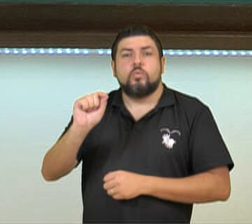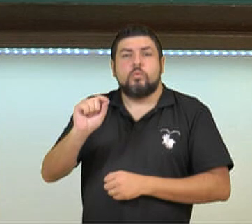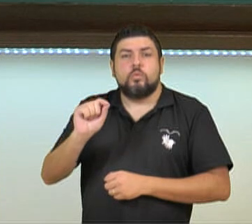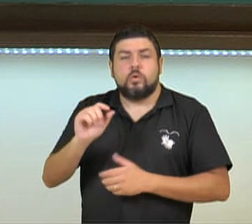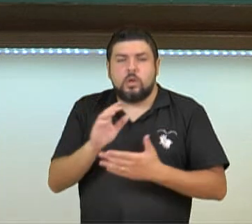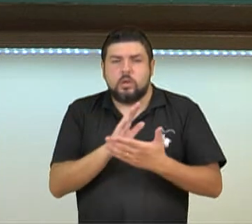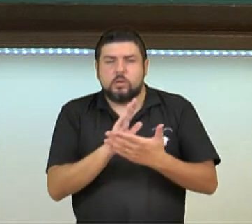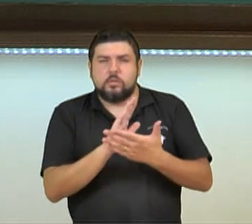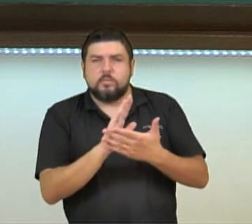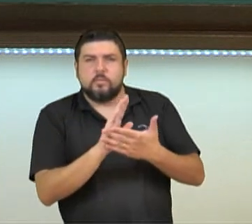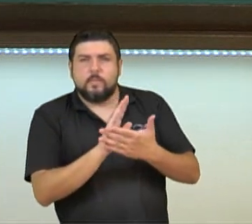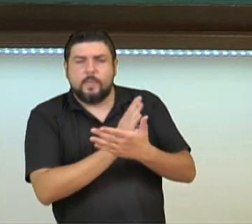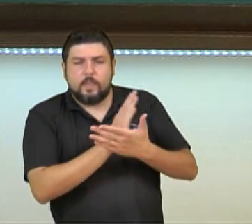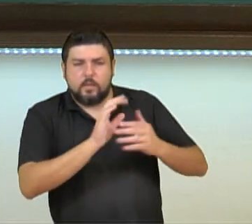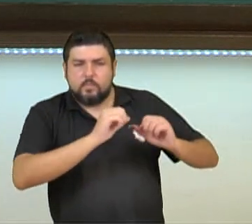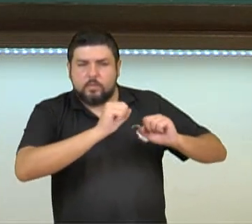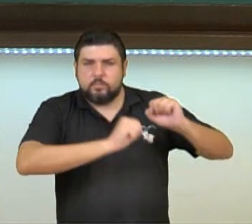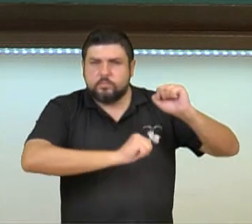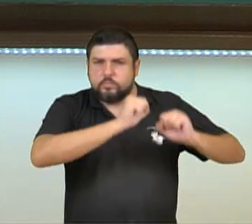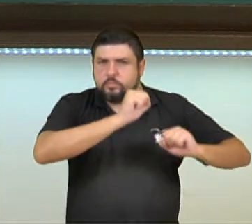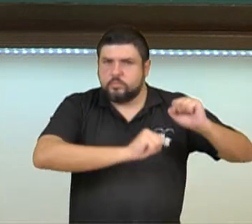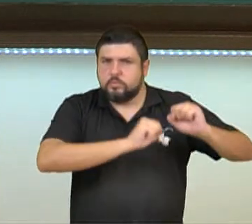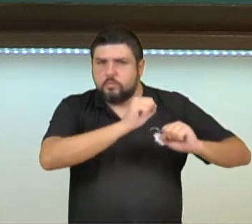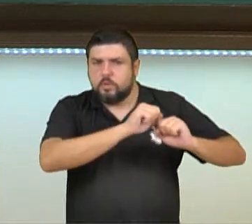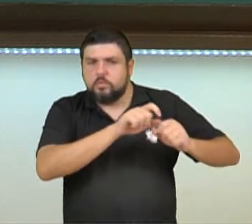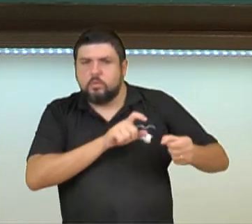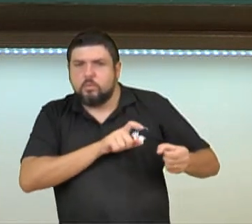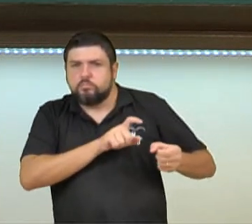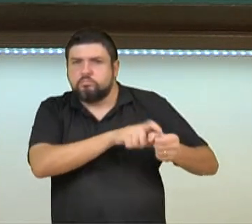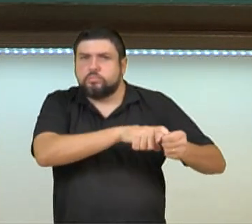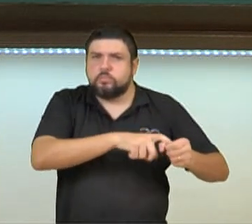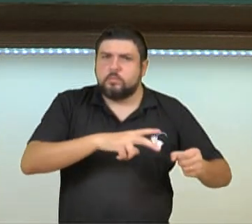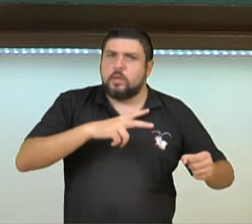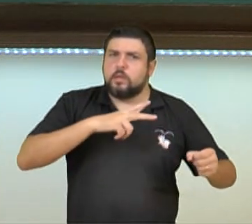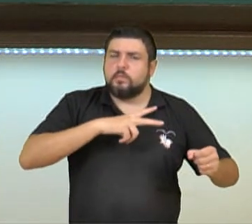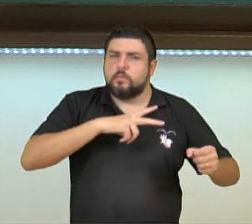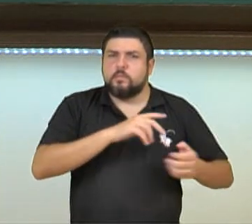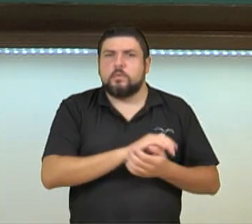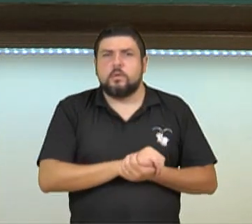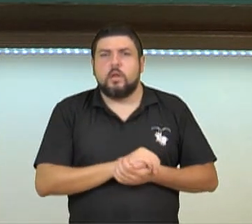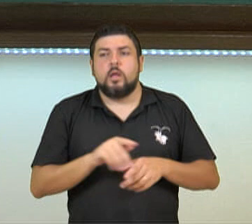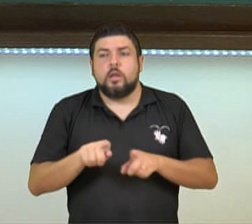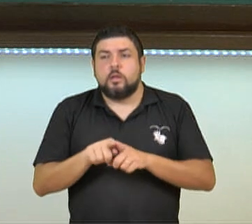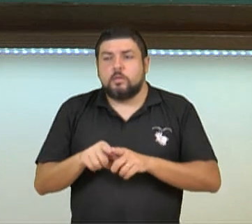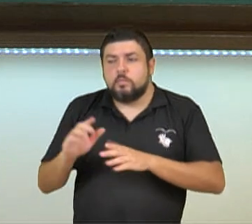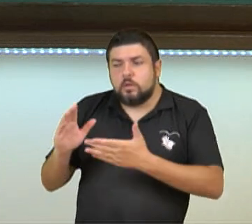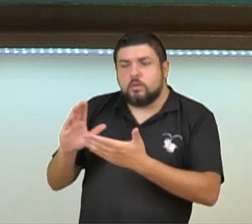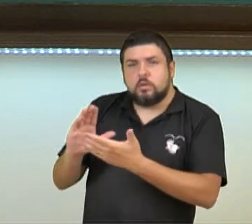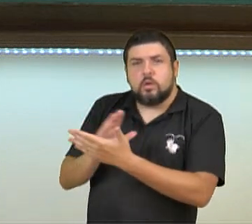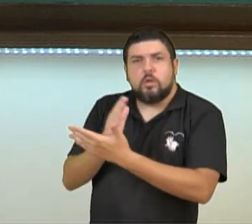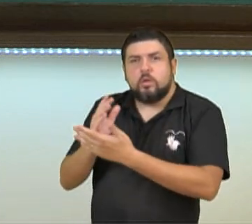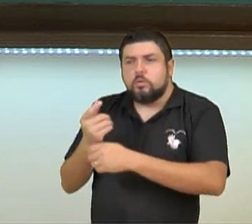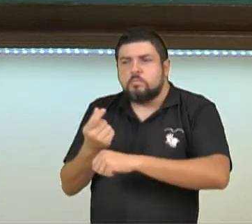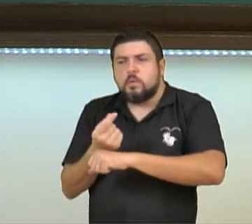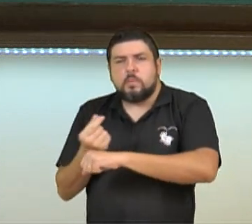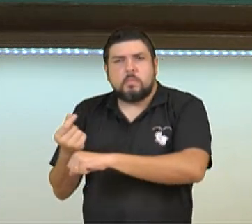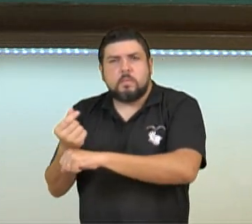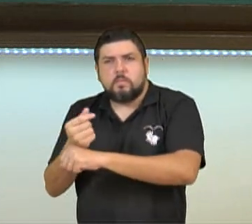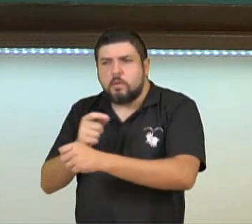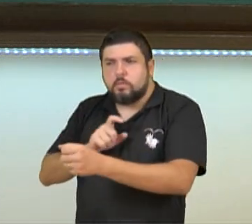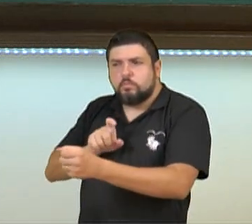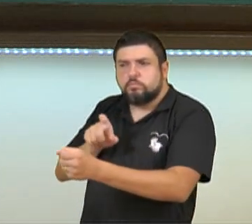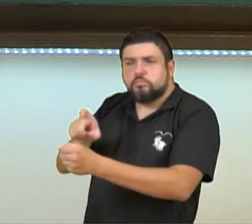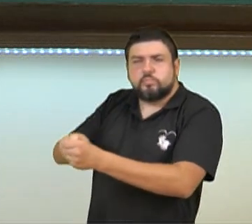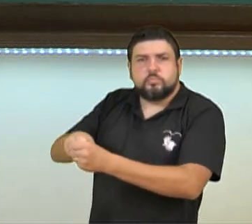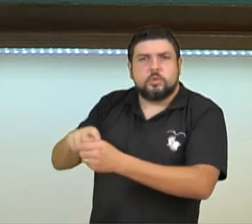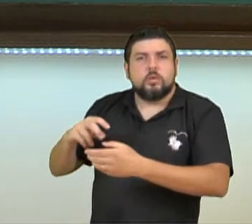sistema industrial e financeiro, cada vez maior, indicando uma entrada no processo neoliberal